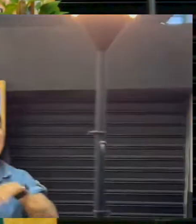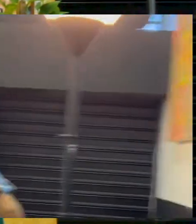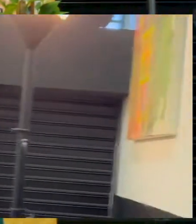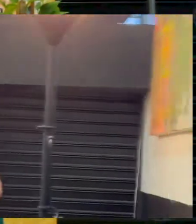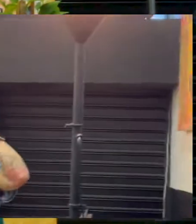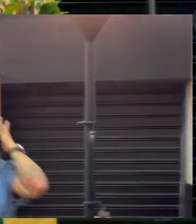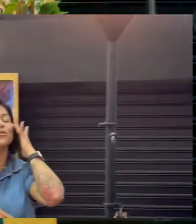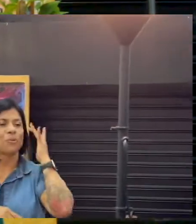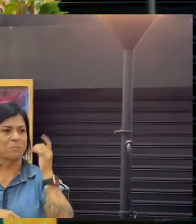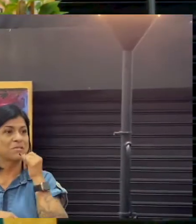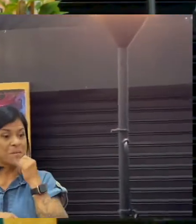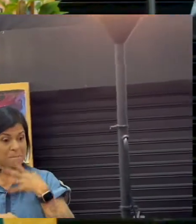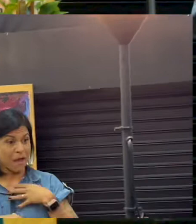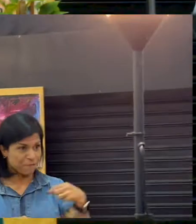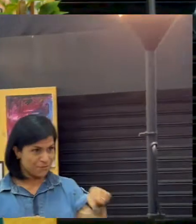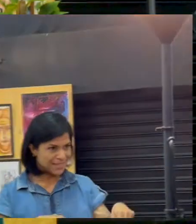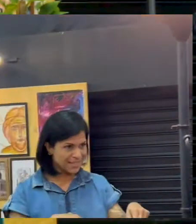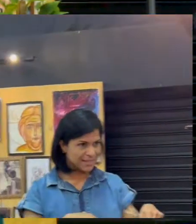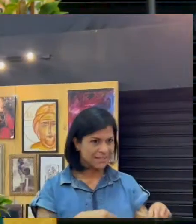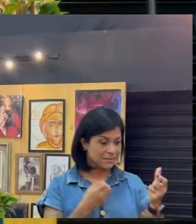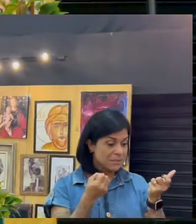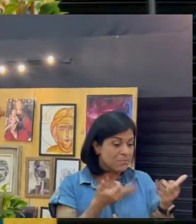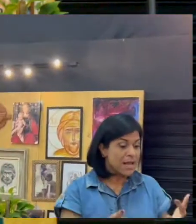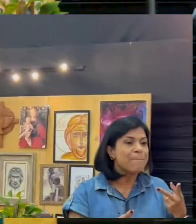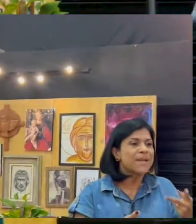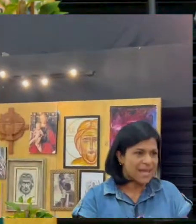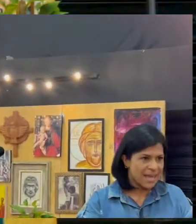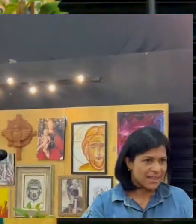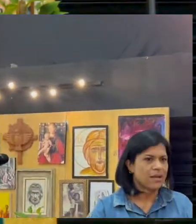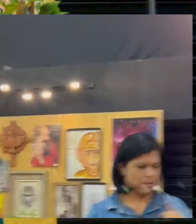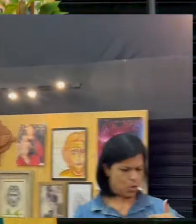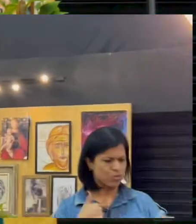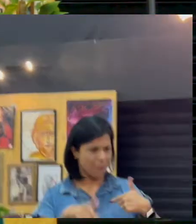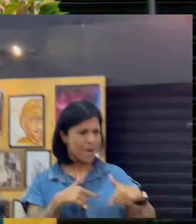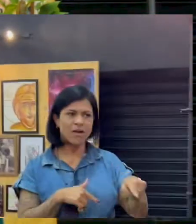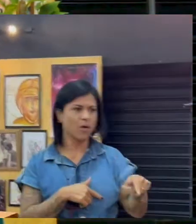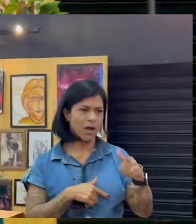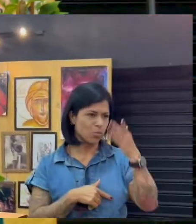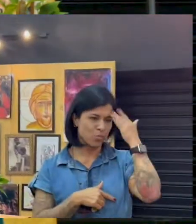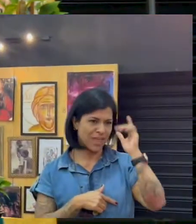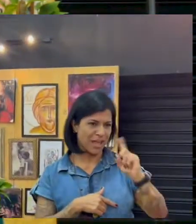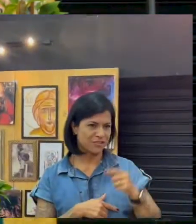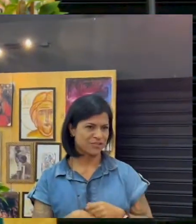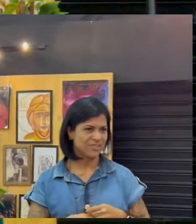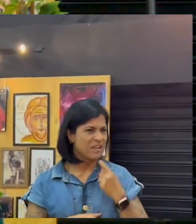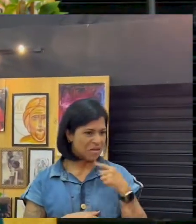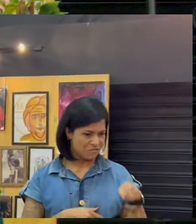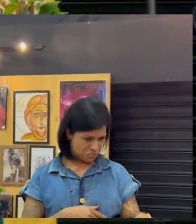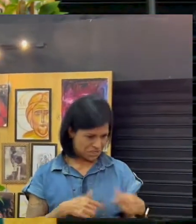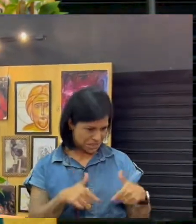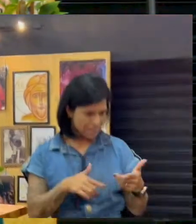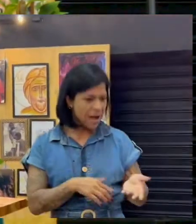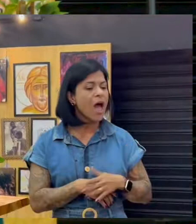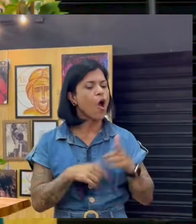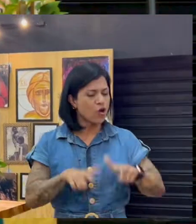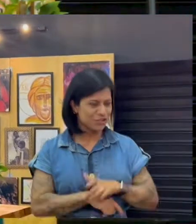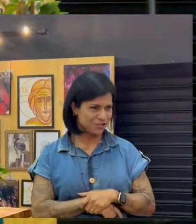Eu cuido de vocês, faço comida, fico o dia inteiro por demanda de criança, gente. Essa é a verdade. É o dia inteiro no meu ouvido uma criança pedindo alguma